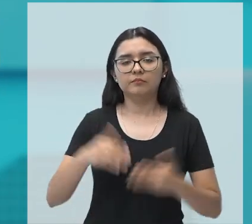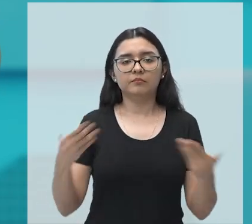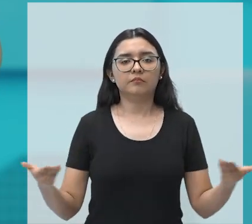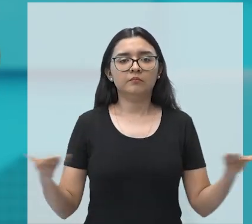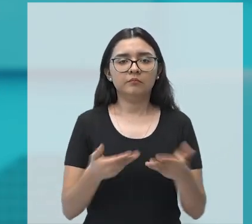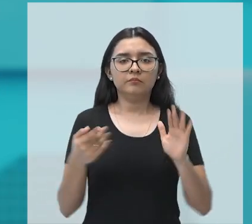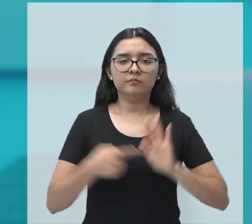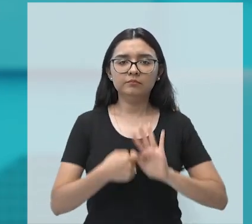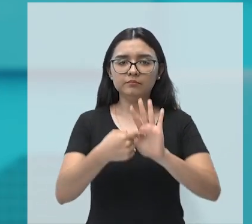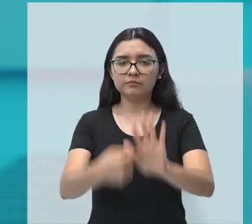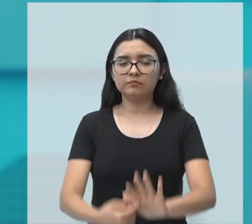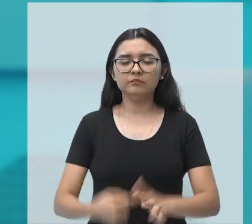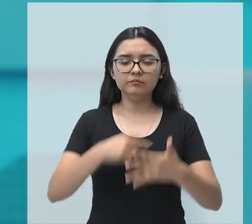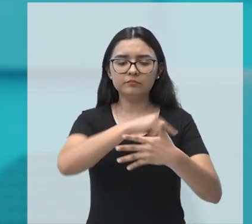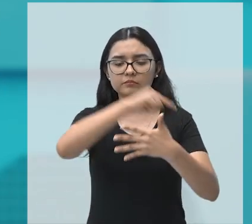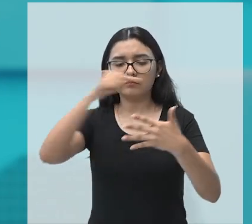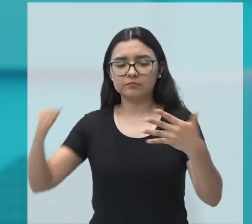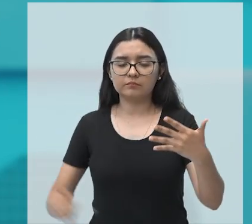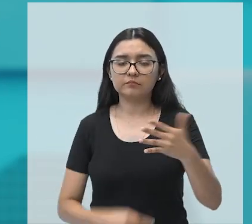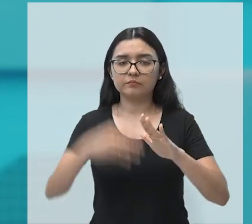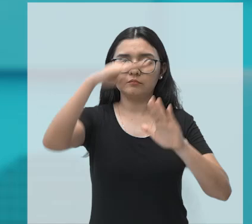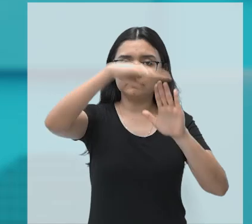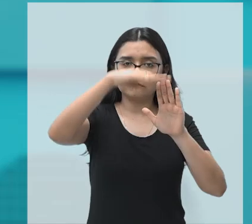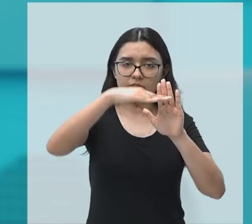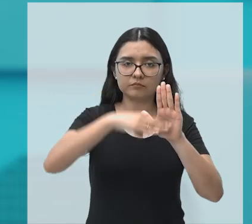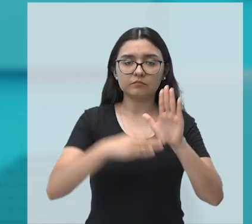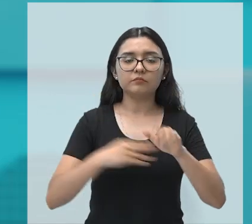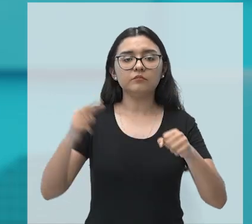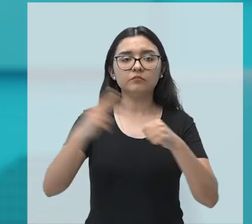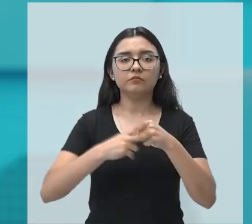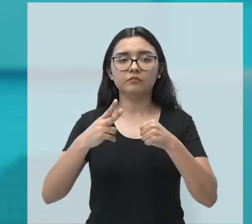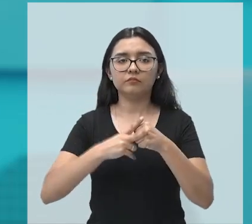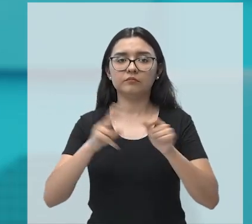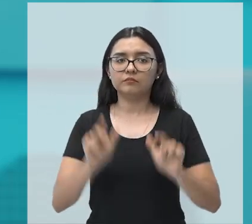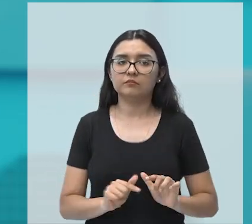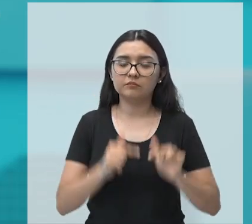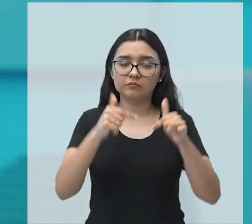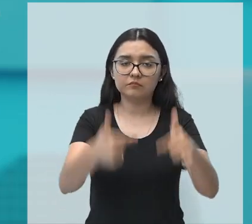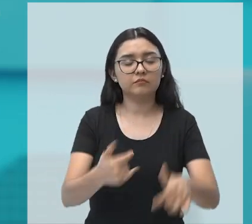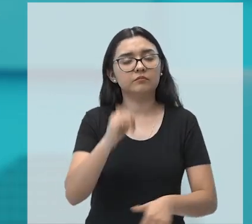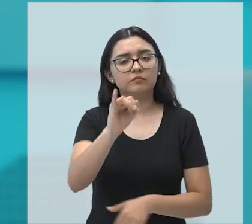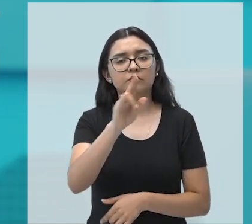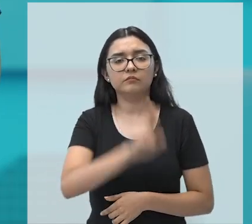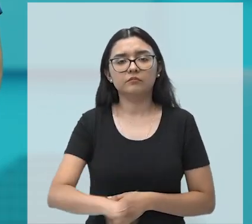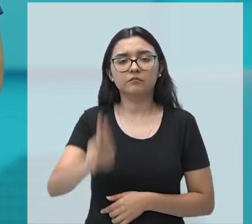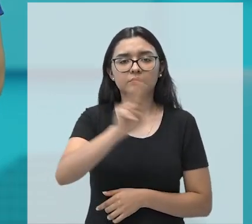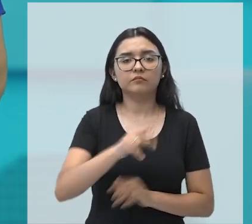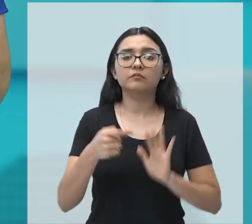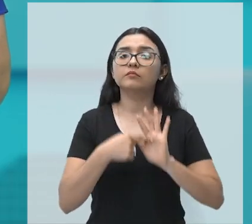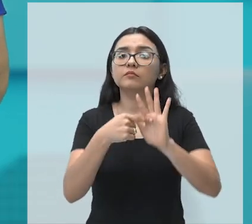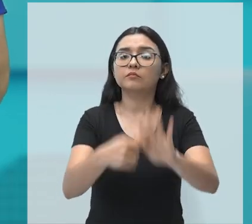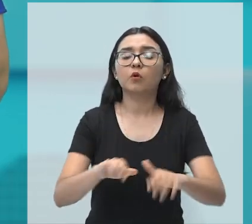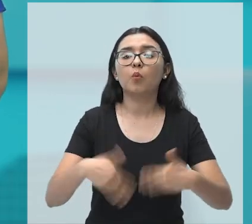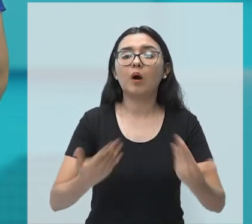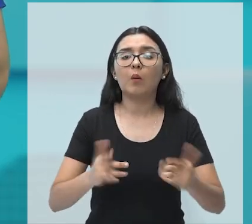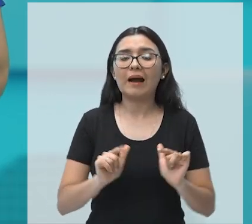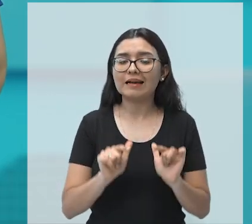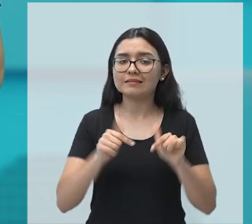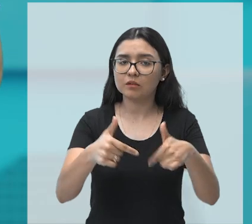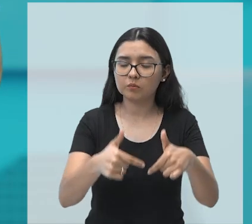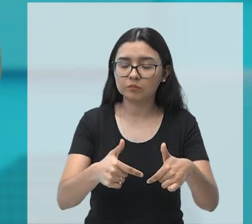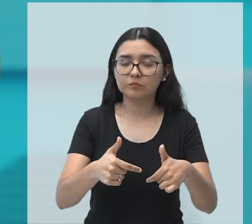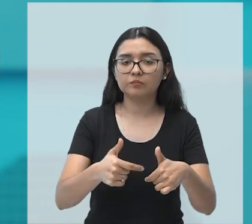mostrar para vocês uma lista de verbos de ação, ou seja, aquele verbo que ao utilizar esse verbo ele vai indicar qual é a